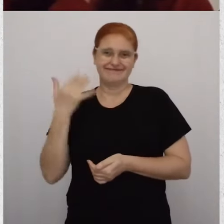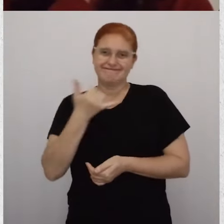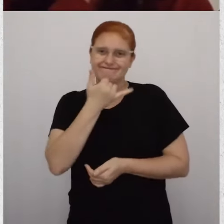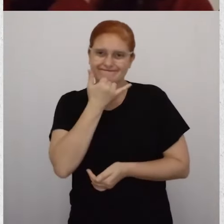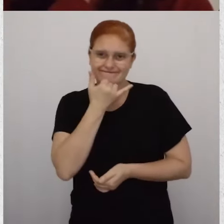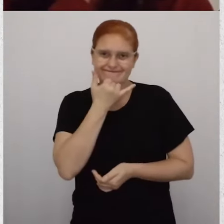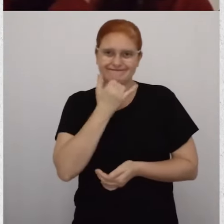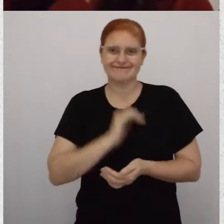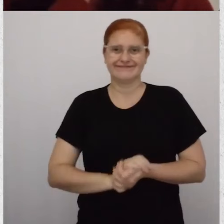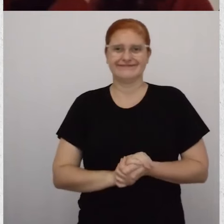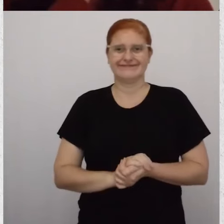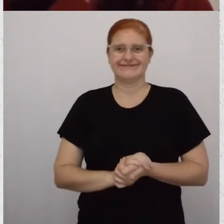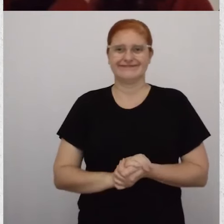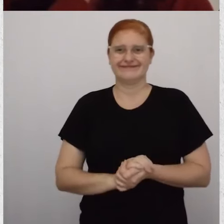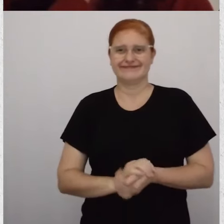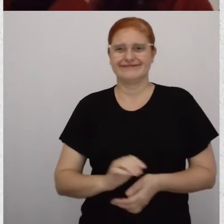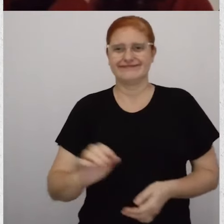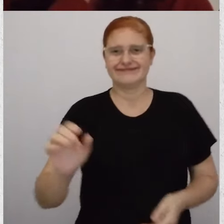mal.